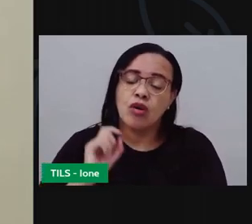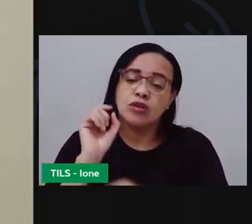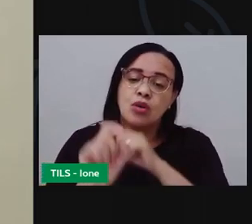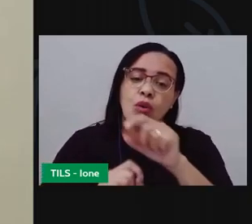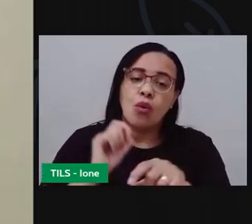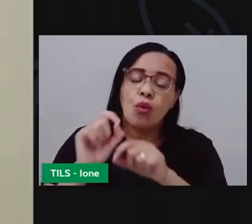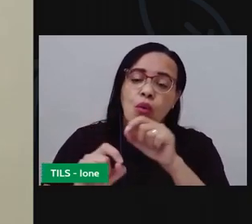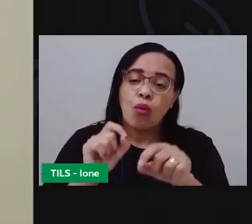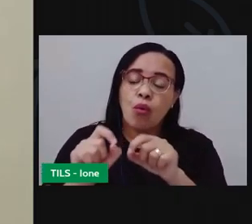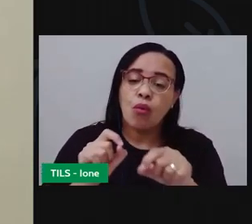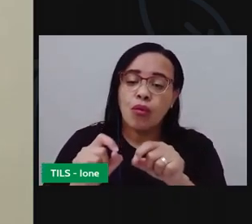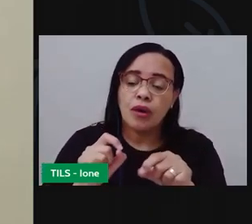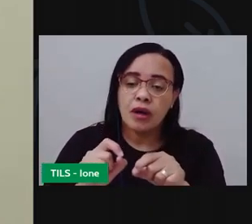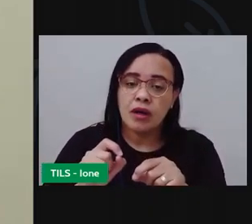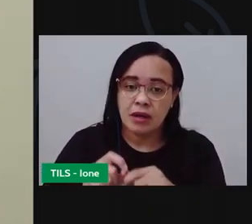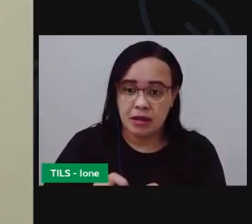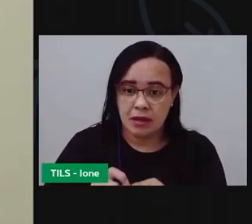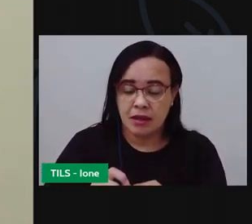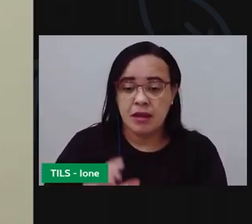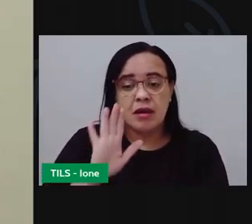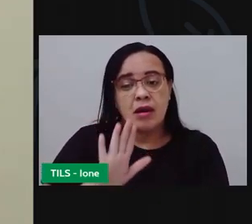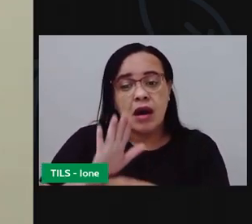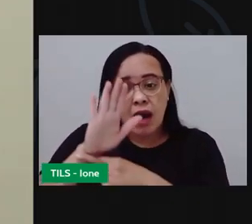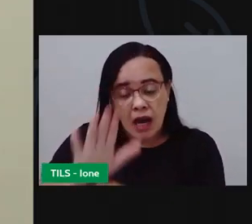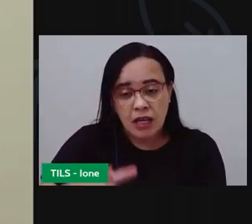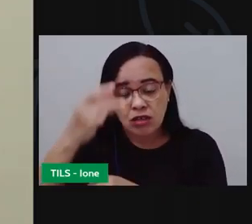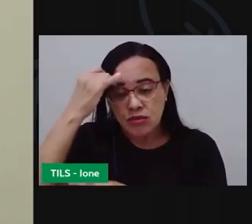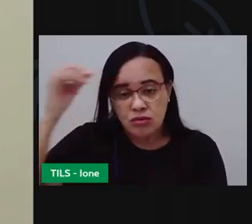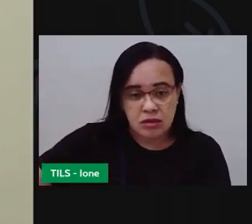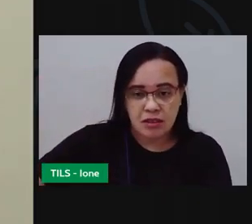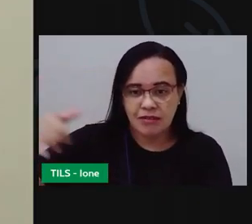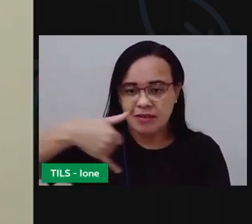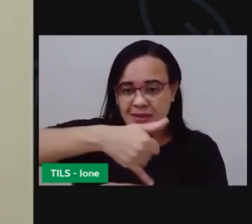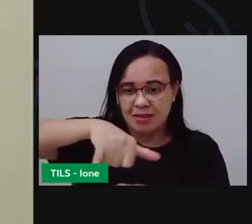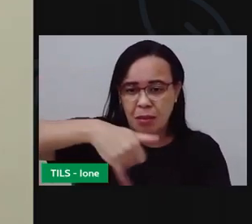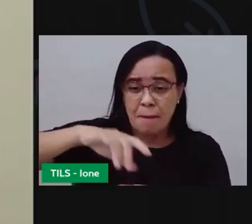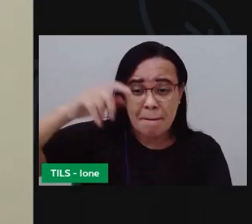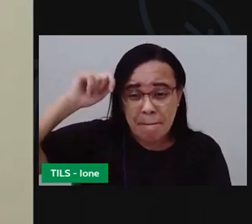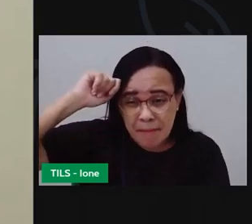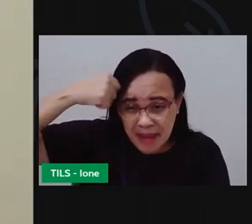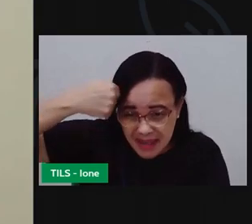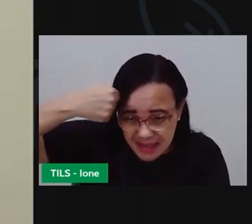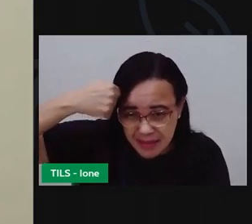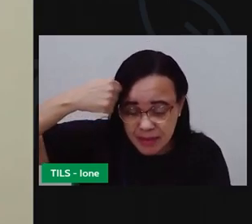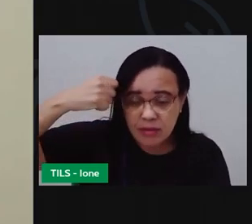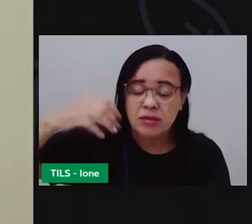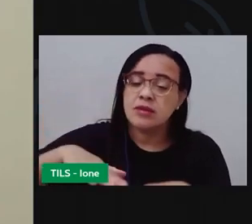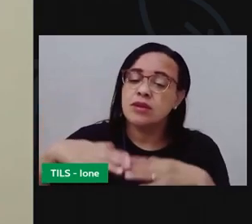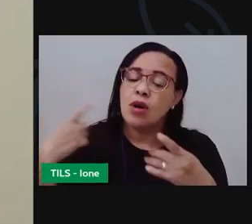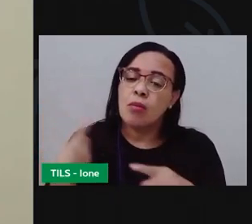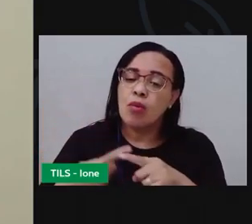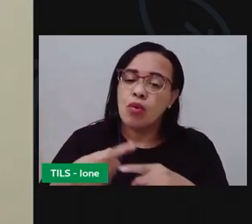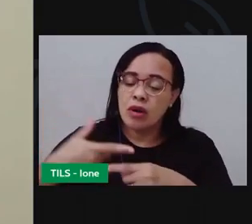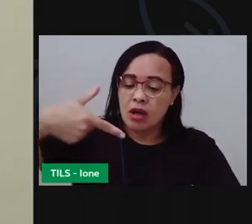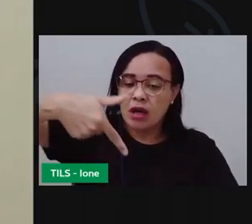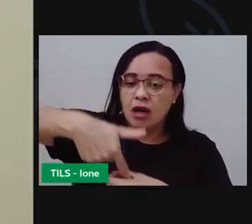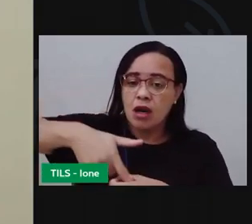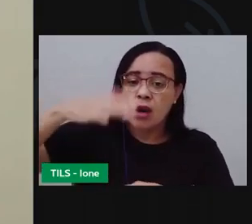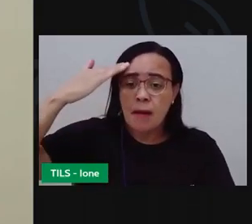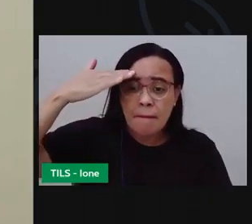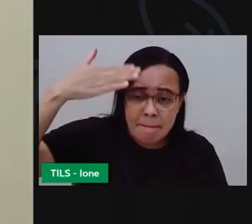grande de petróleo, que é a matéria-prima utilizada para produzir o plástico. Então, a principal função,